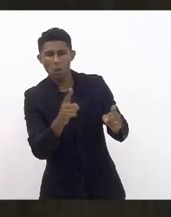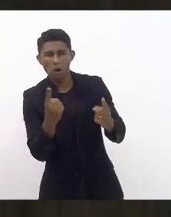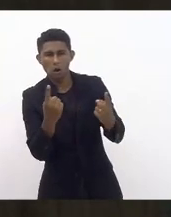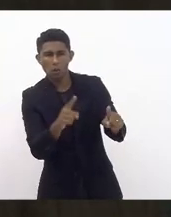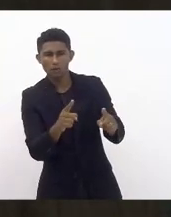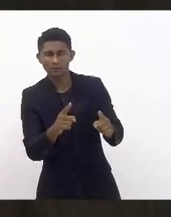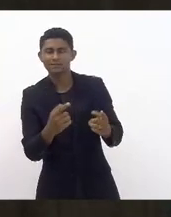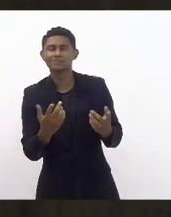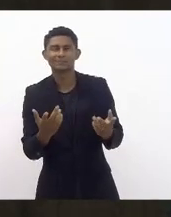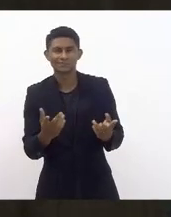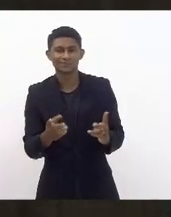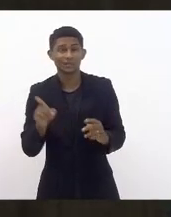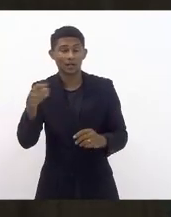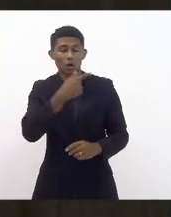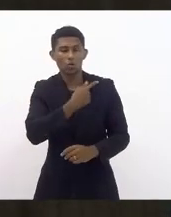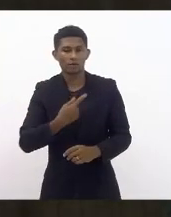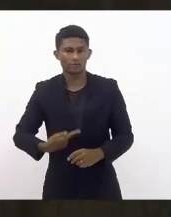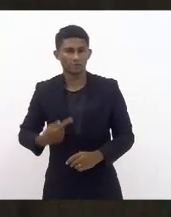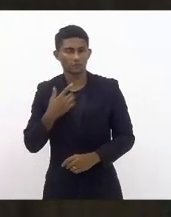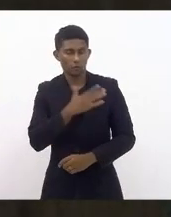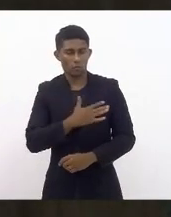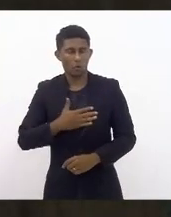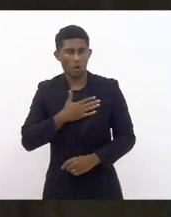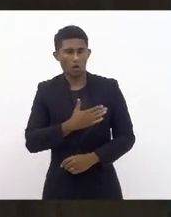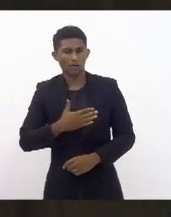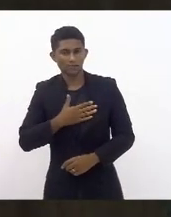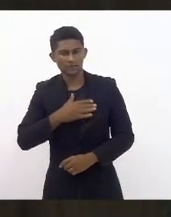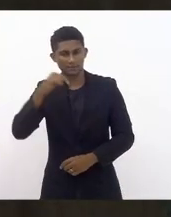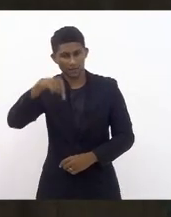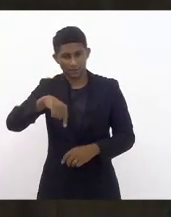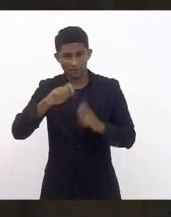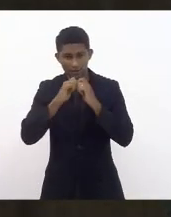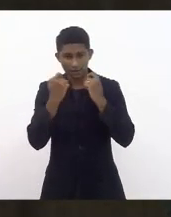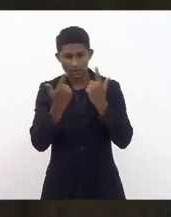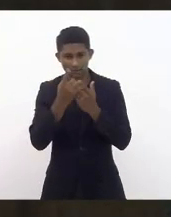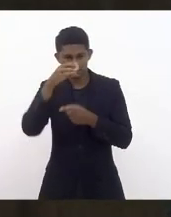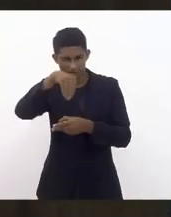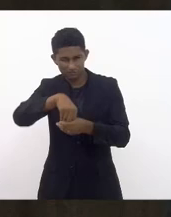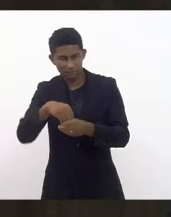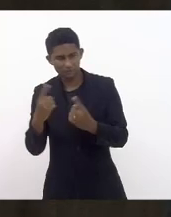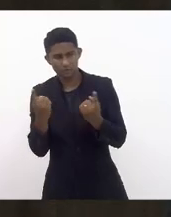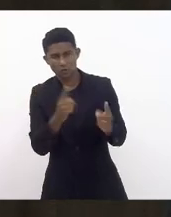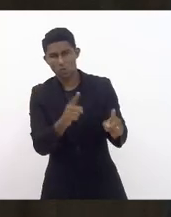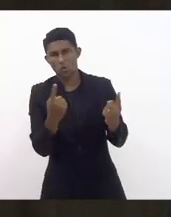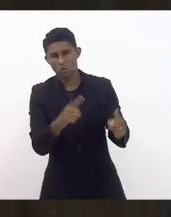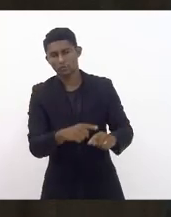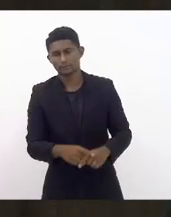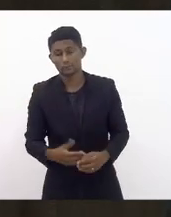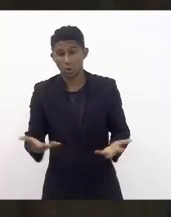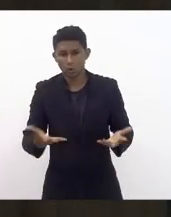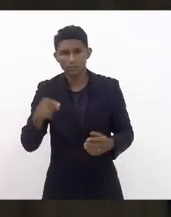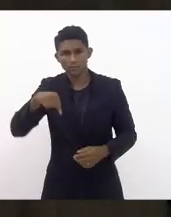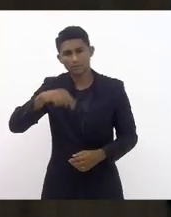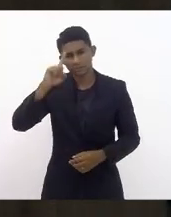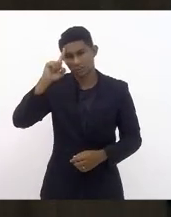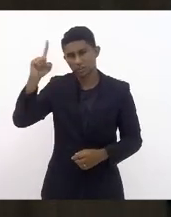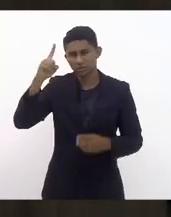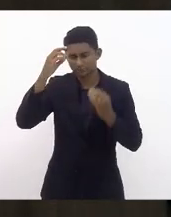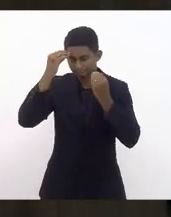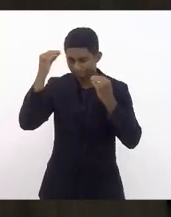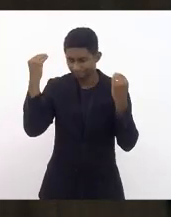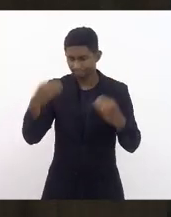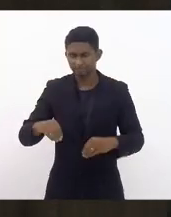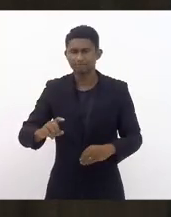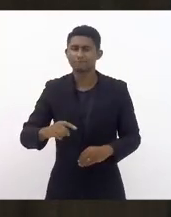o governo gosta. Muitas vezes temos. E esse dia da rendição, a gente registra